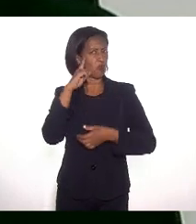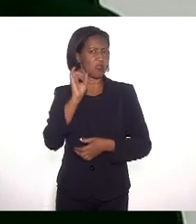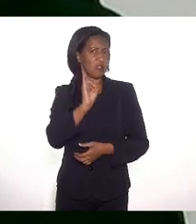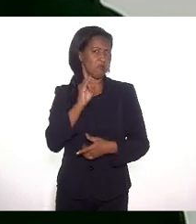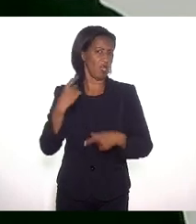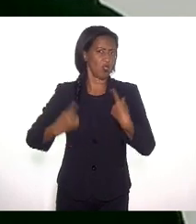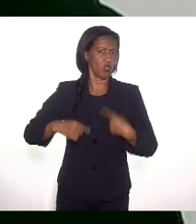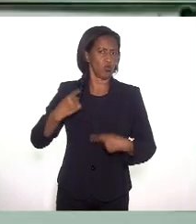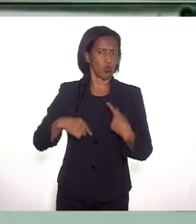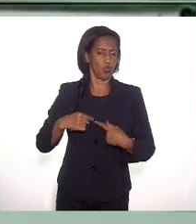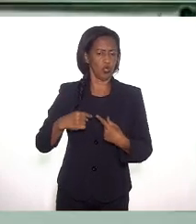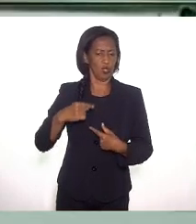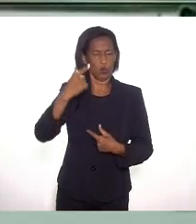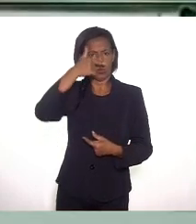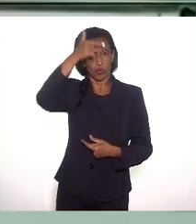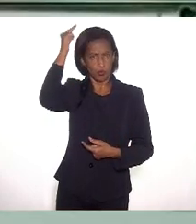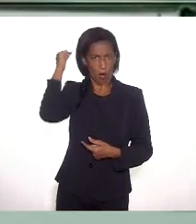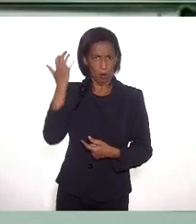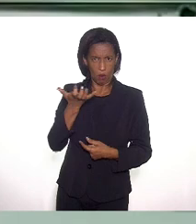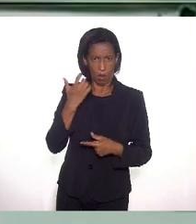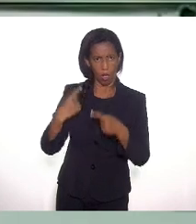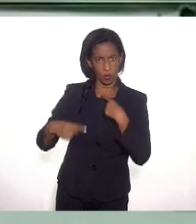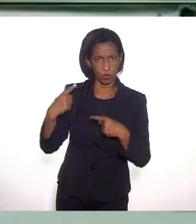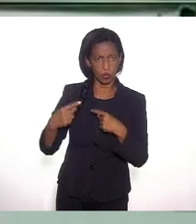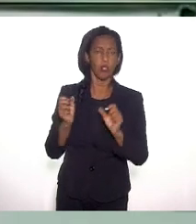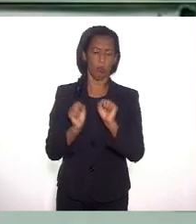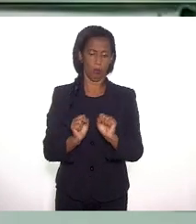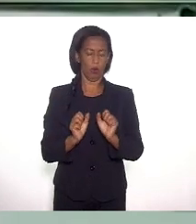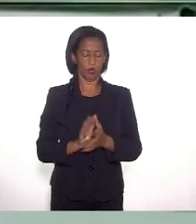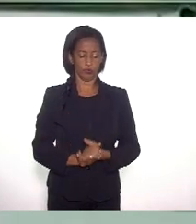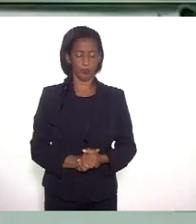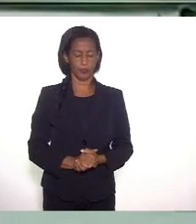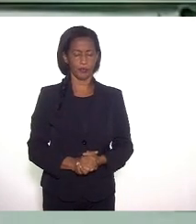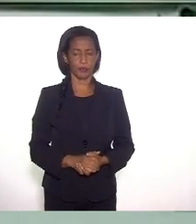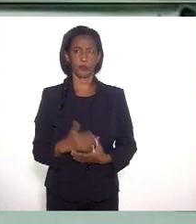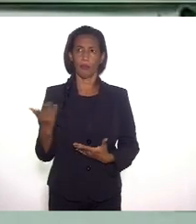matéria. Eu quero. Luiz. Presidente,